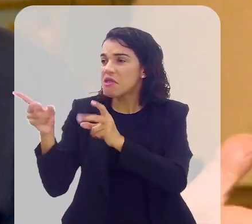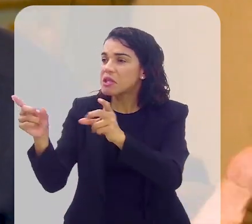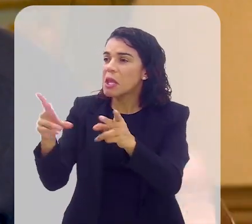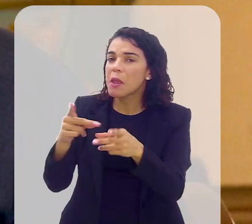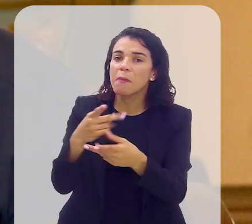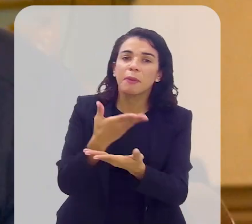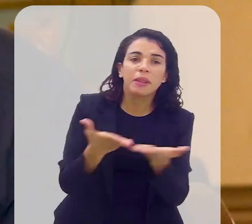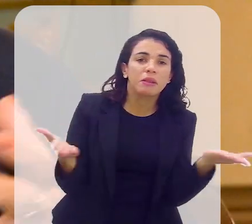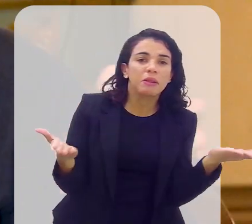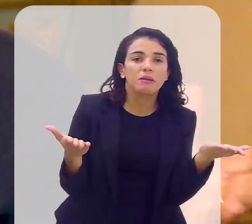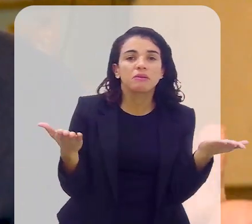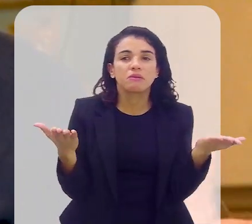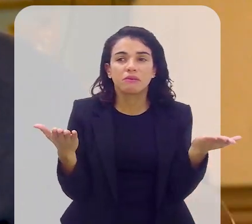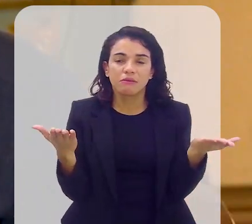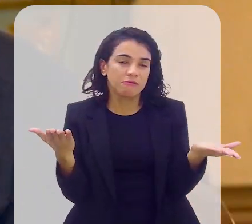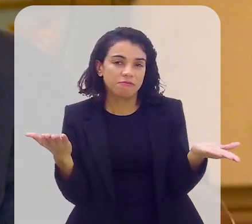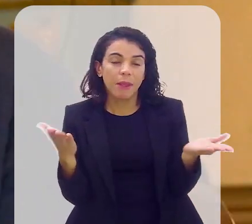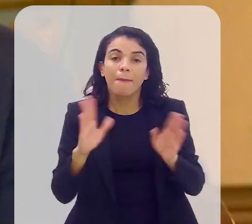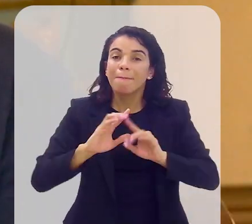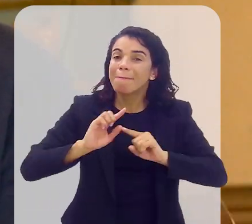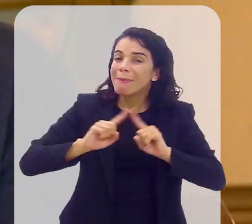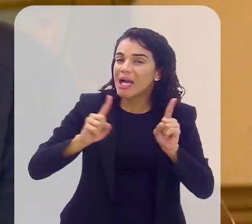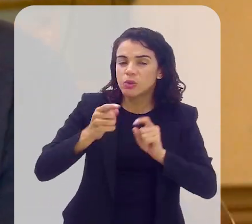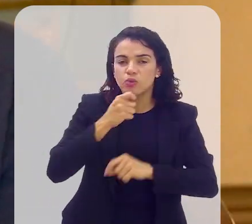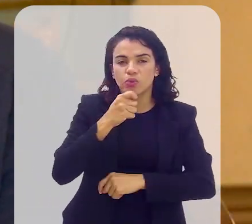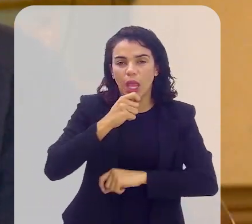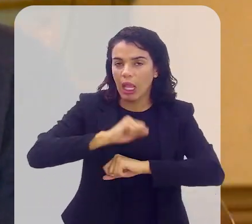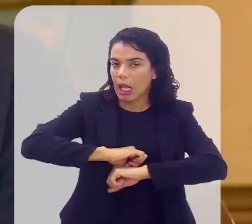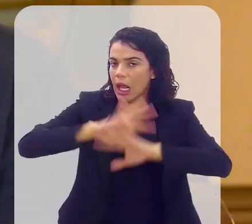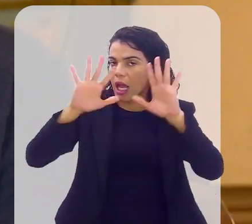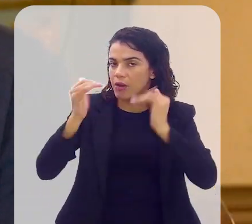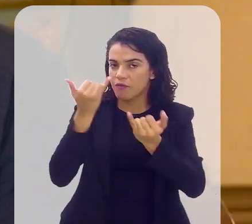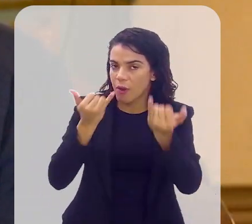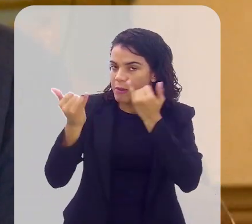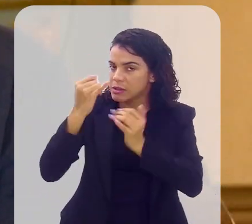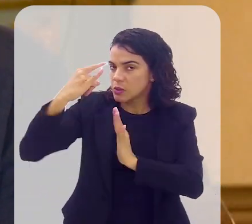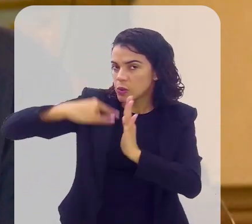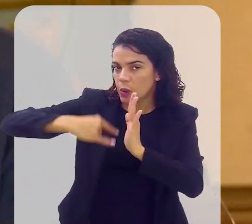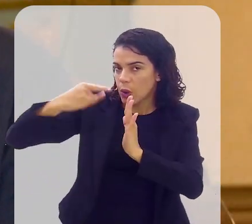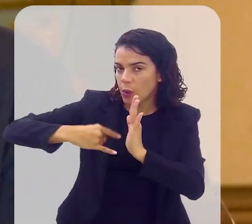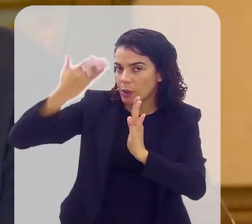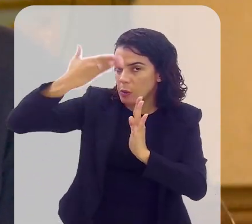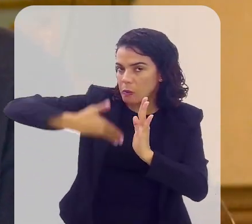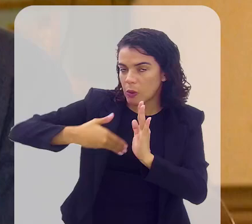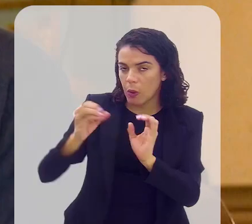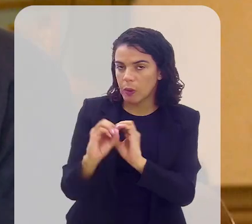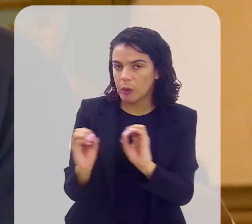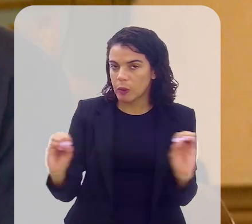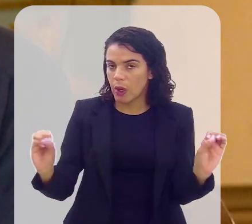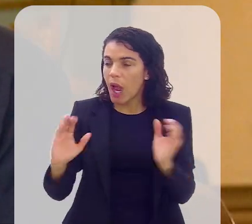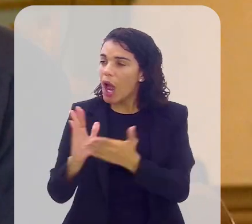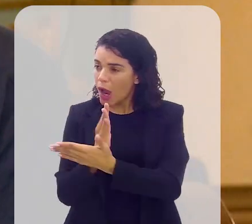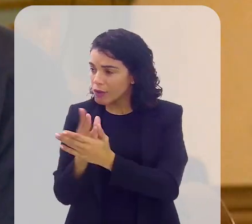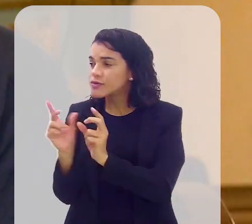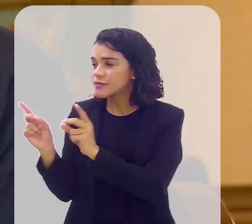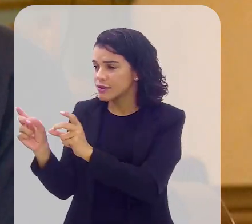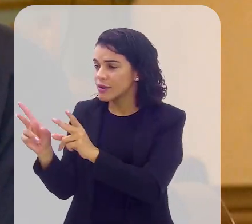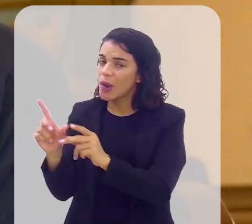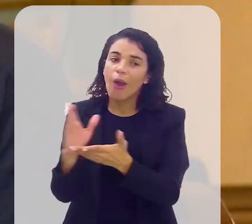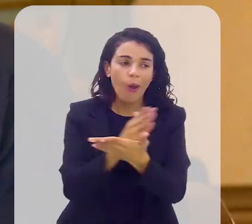se venderam, se perderam, todos. Não ficou claro isso, não tem documentos tão